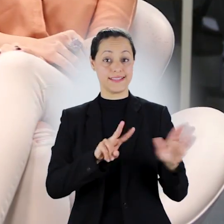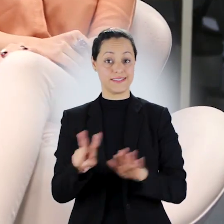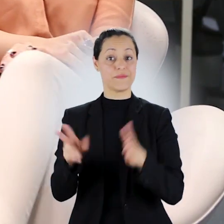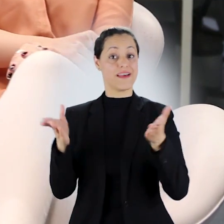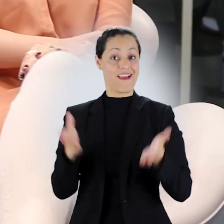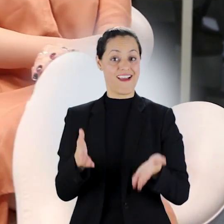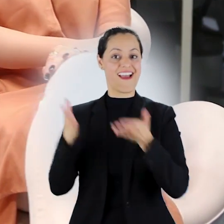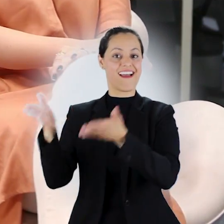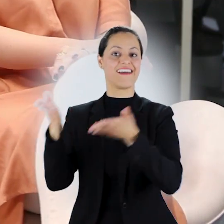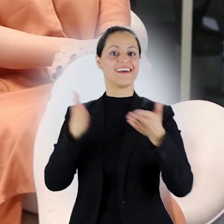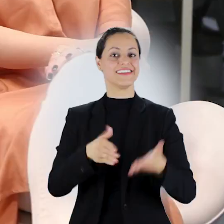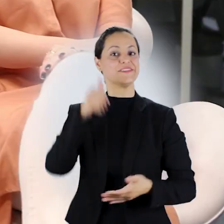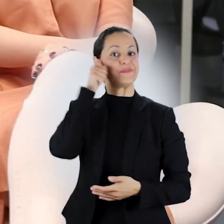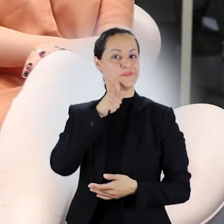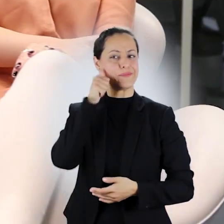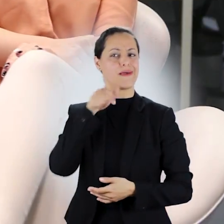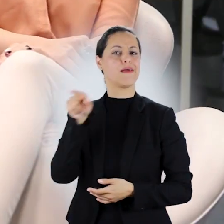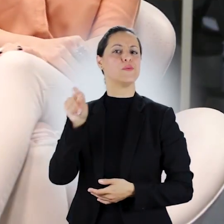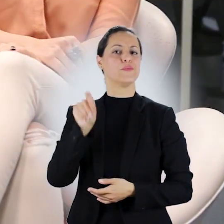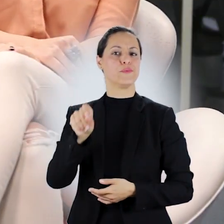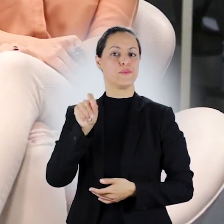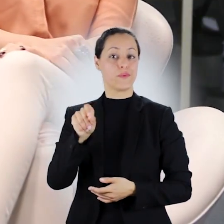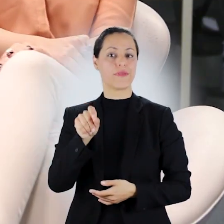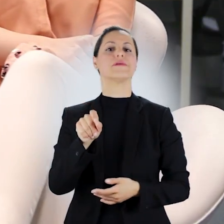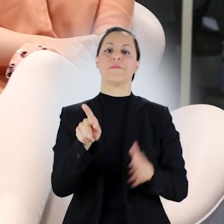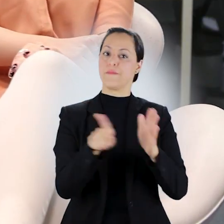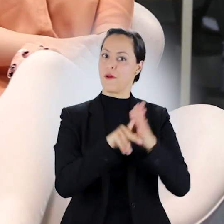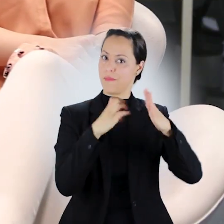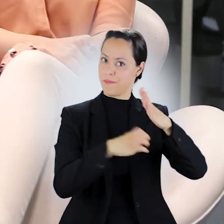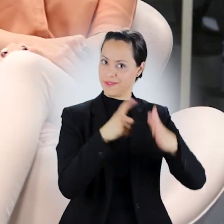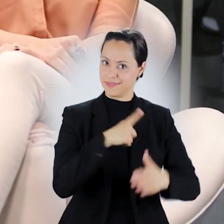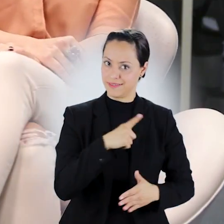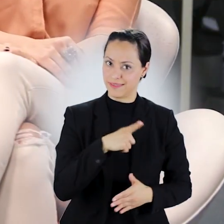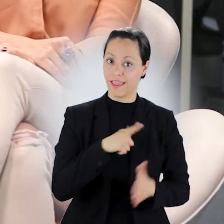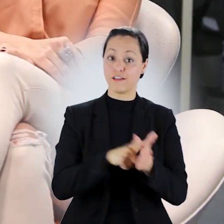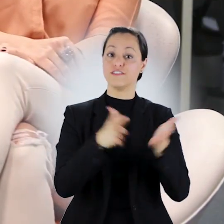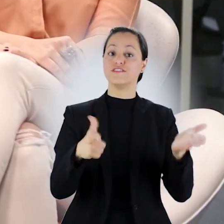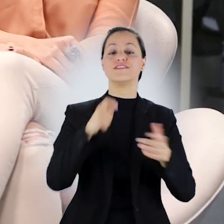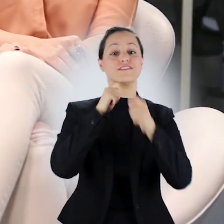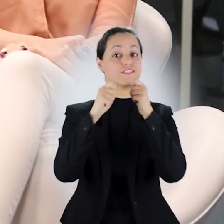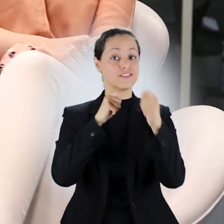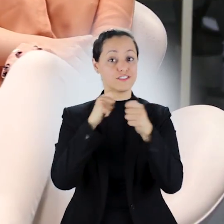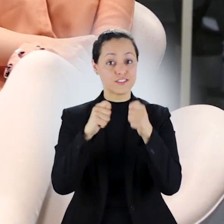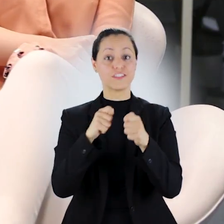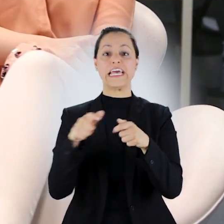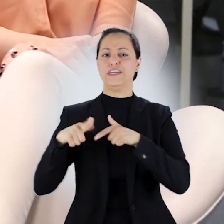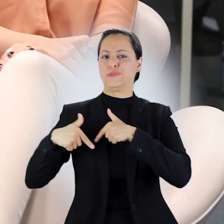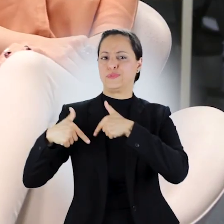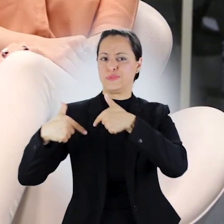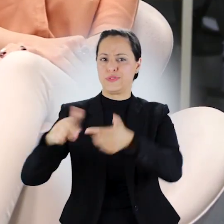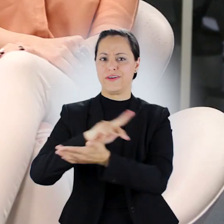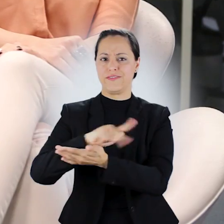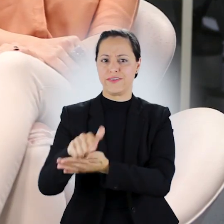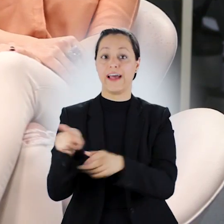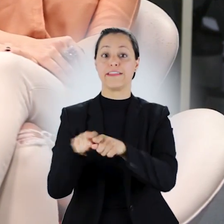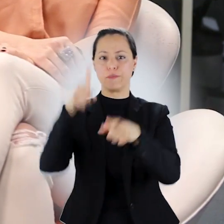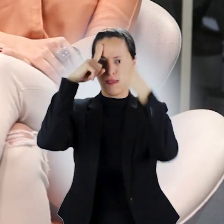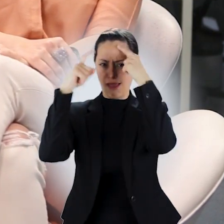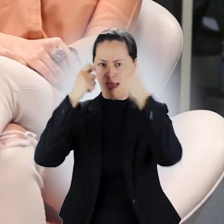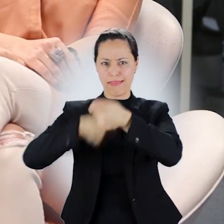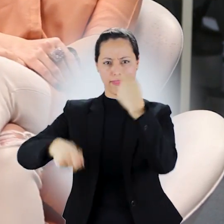Nossa mulher positiva dessa semana é empresária, jornalista, empreendedora, ativista e tem passagens